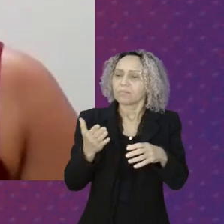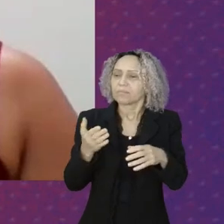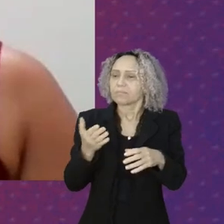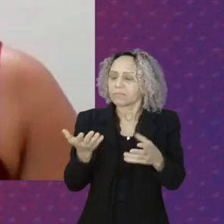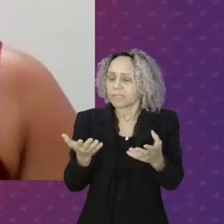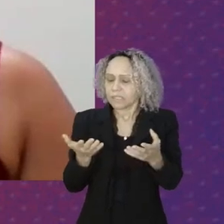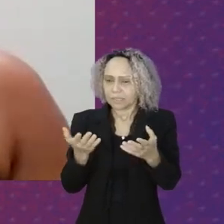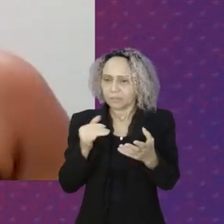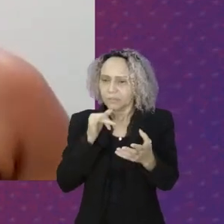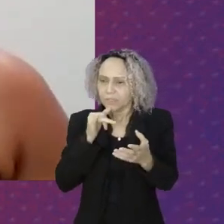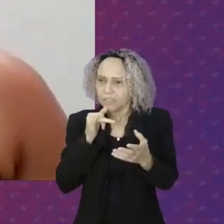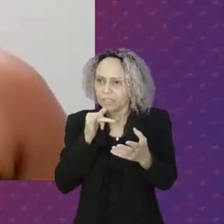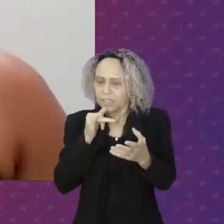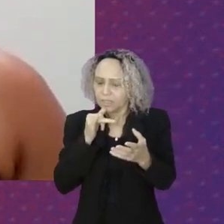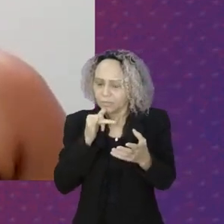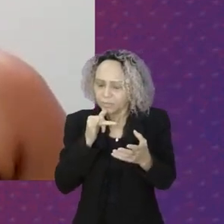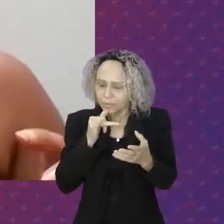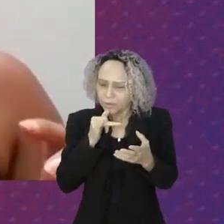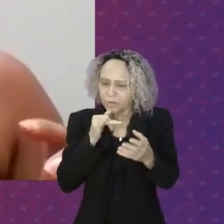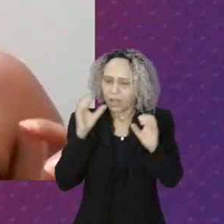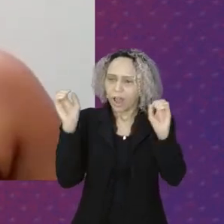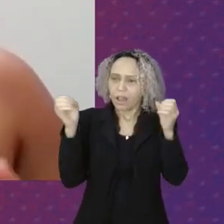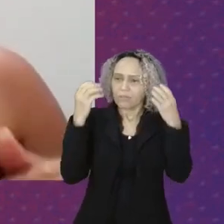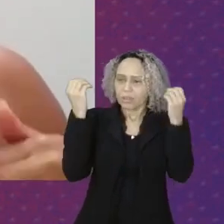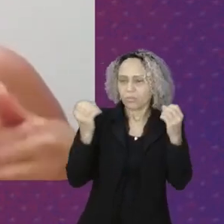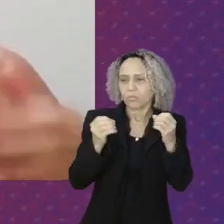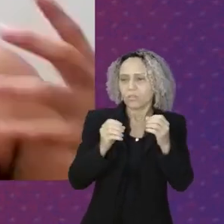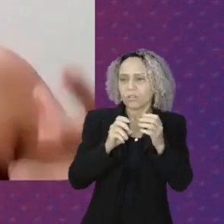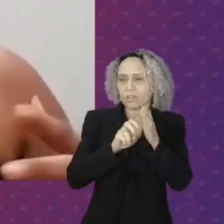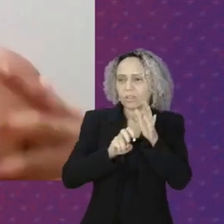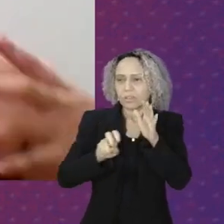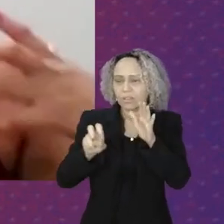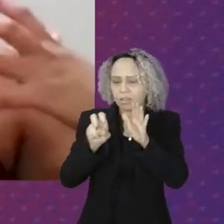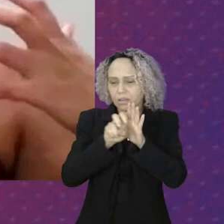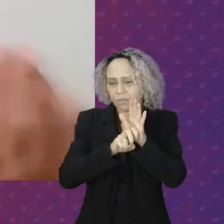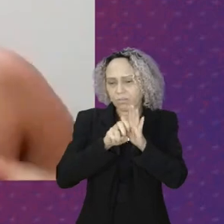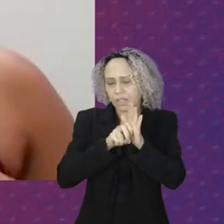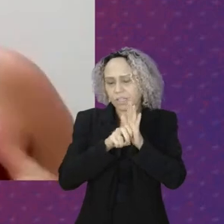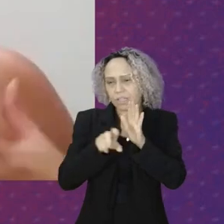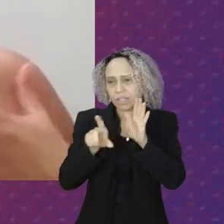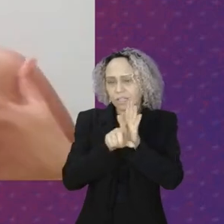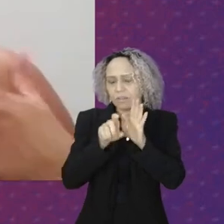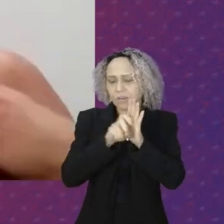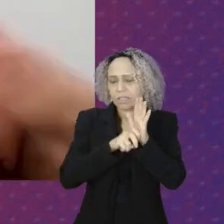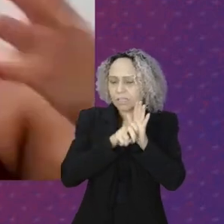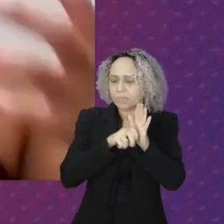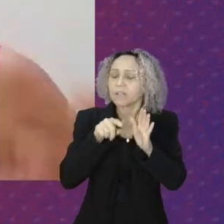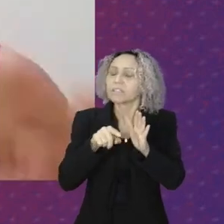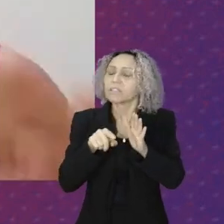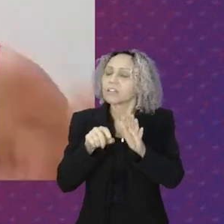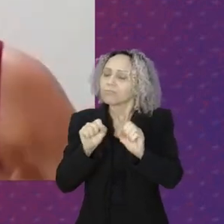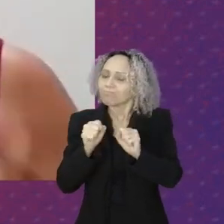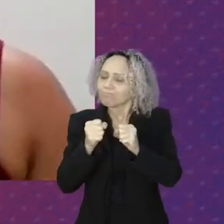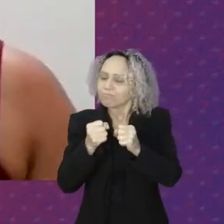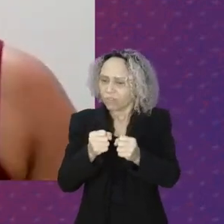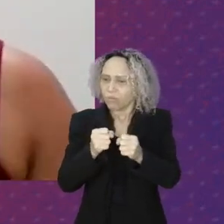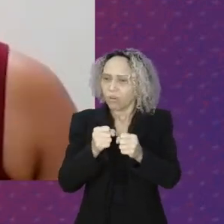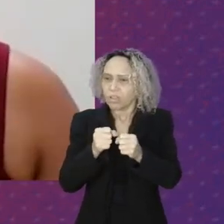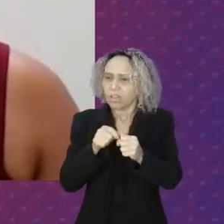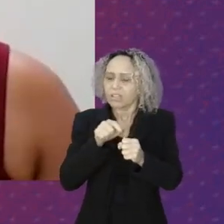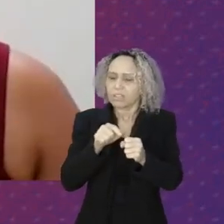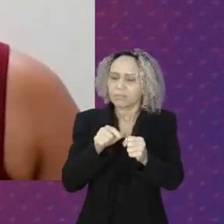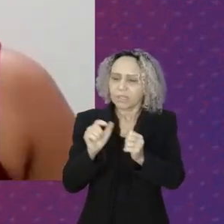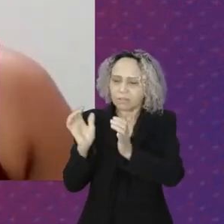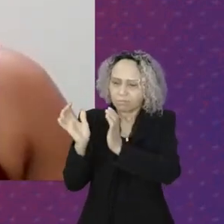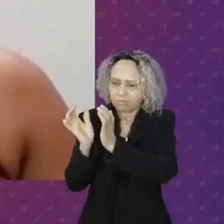nas cidades que não existem e nas que existem um processo de capacitação, de fortalecimento, de equipar para que